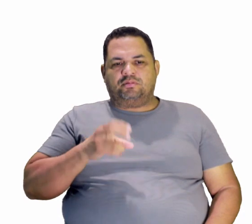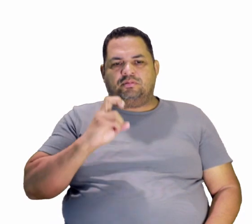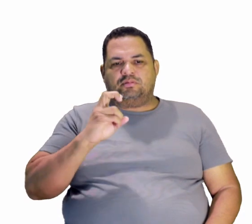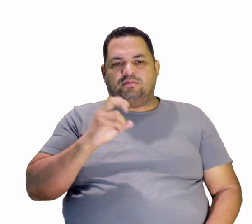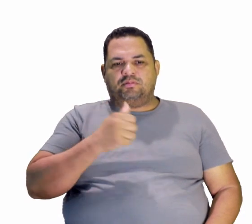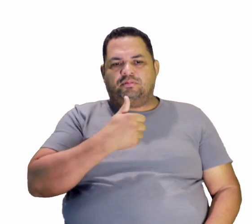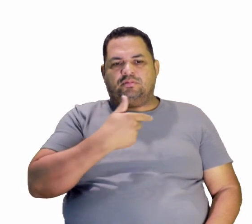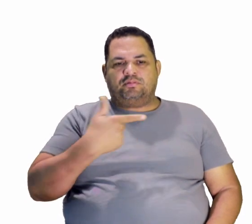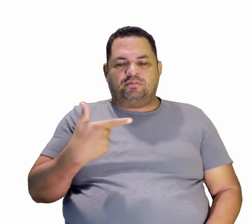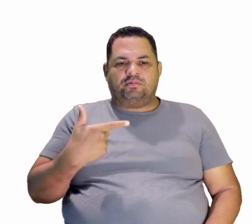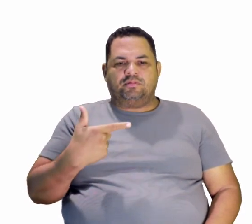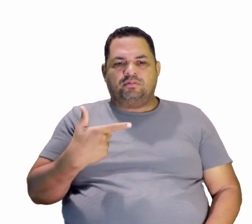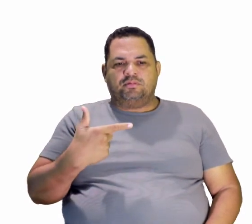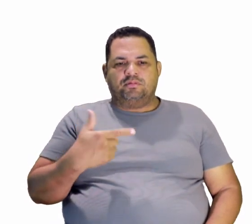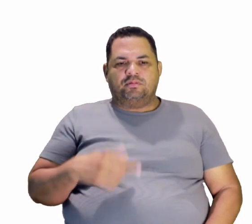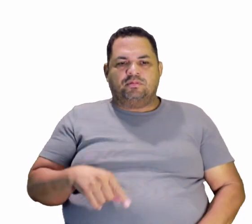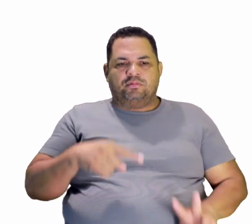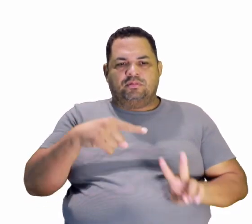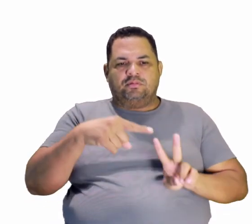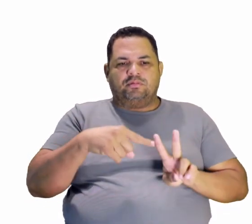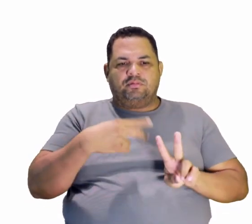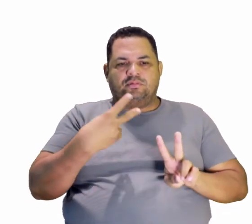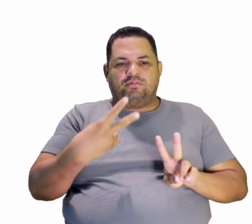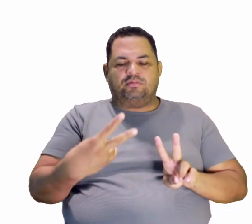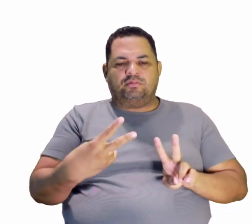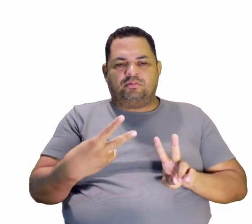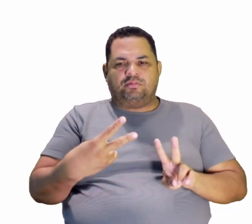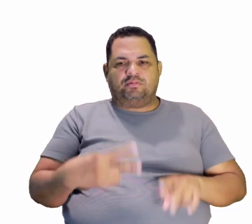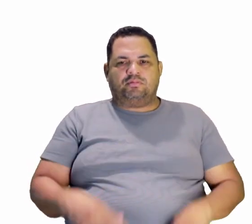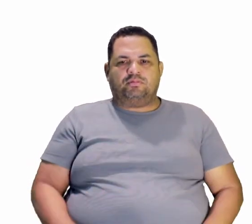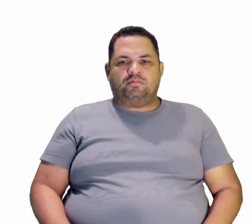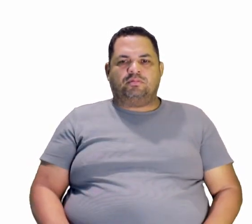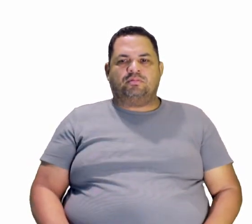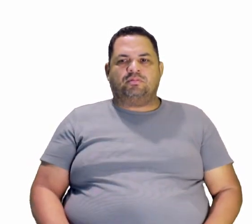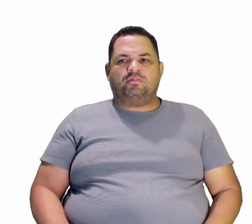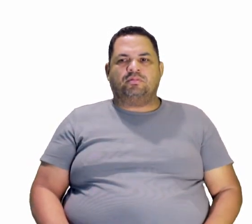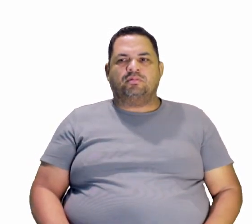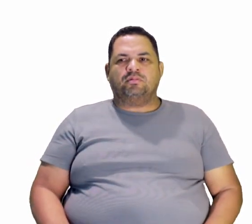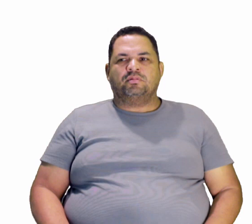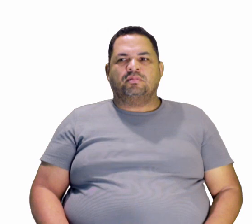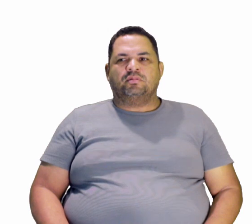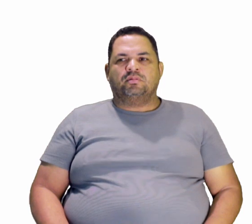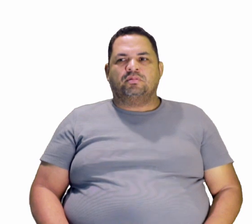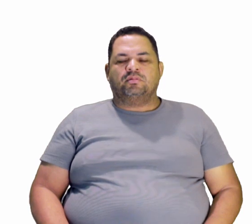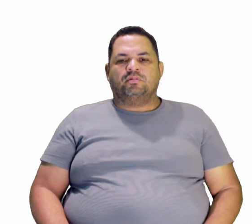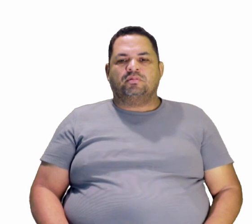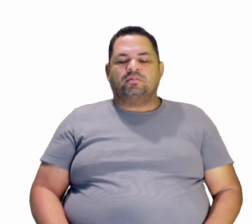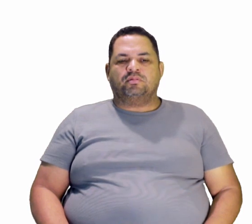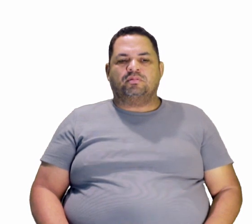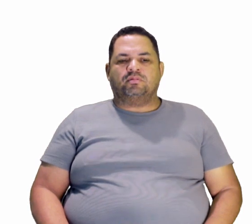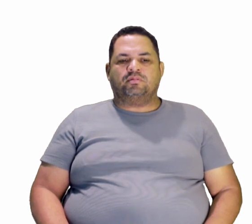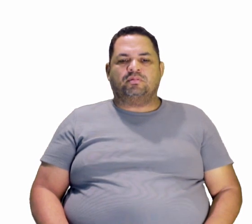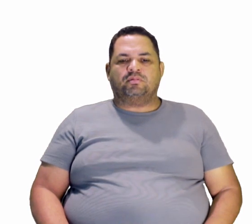5 dá 2. Fica a raiz de 2 sobre 2, o tempo. Como nós temos equações aí, podemos utilizar. Ó.